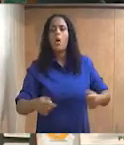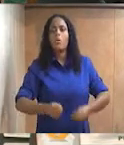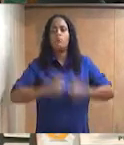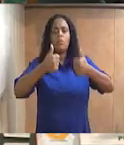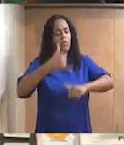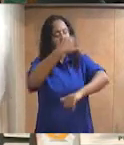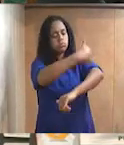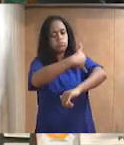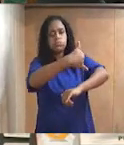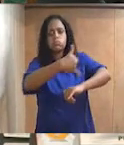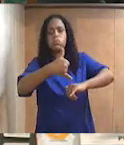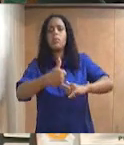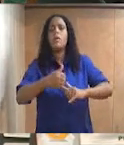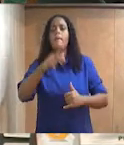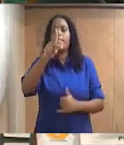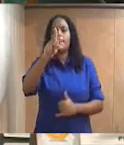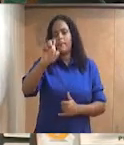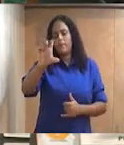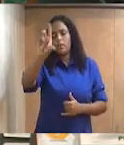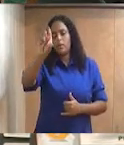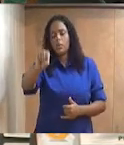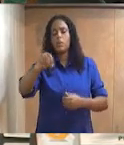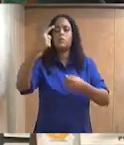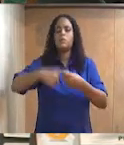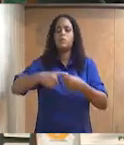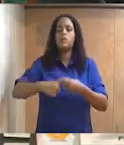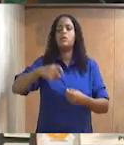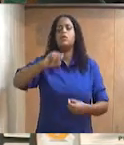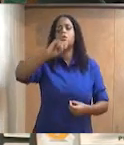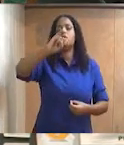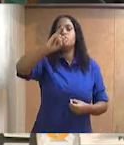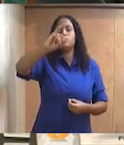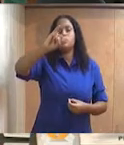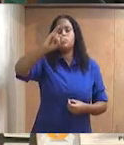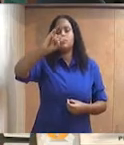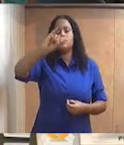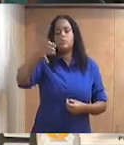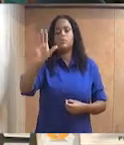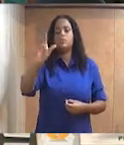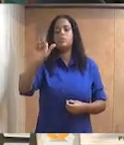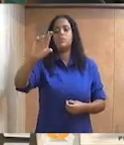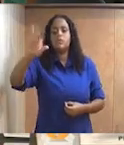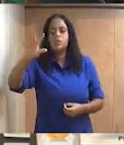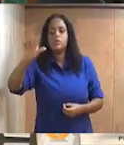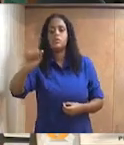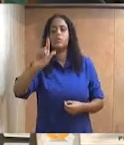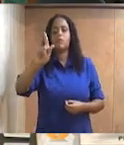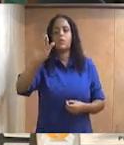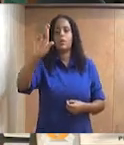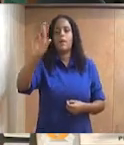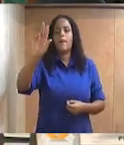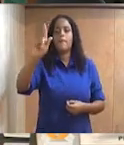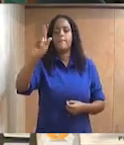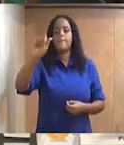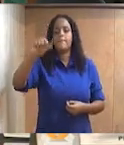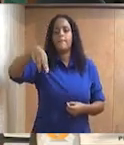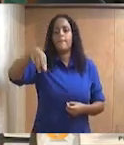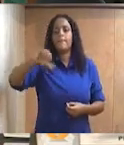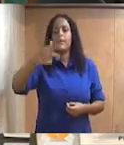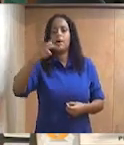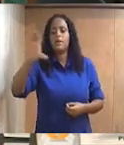extensão da Avenida Pelotas, localizada no bairro Jardim Gramacho, primeiro distrito desse município. Indicação número